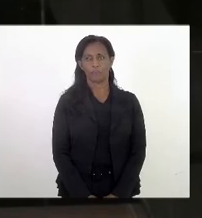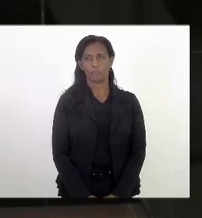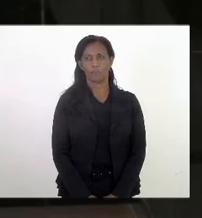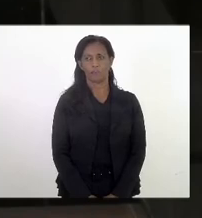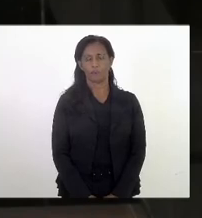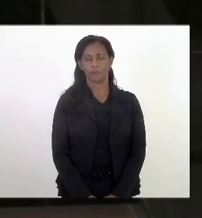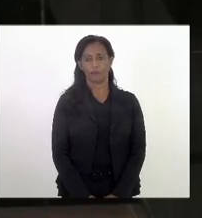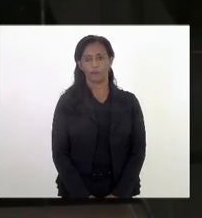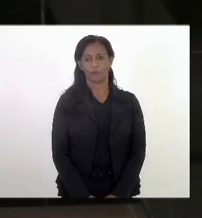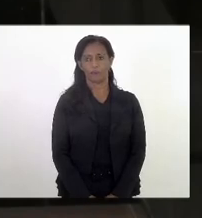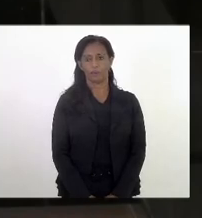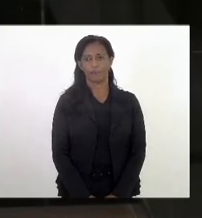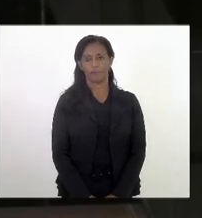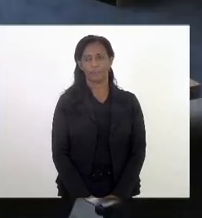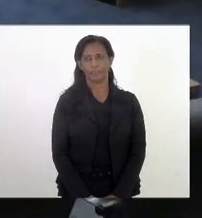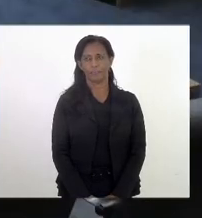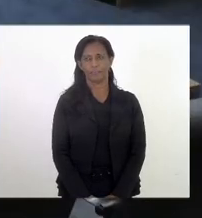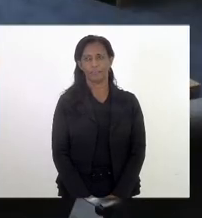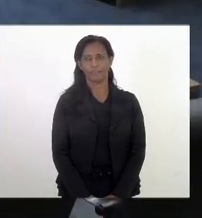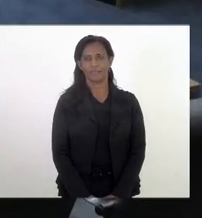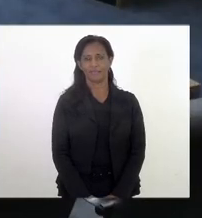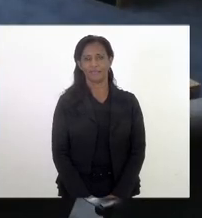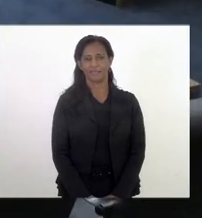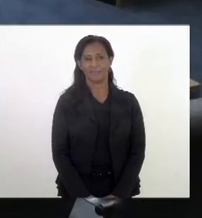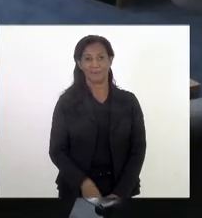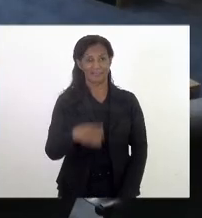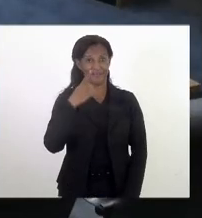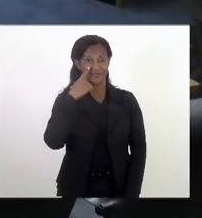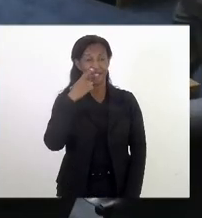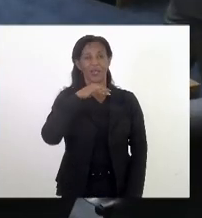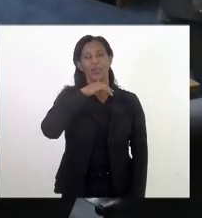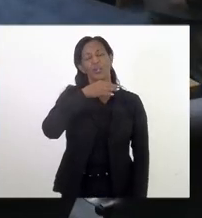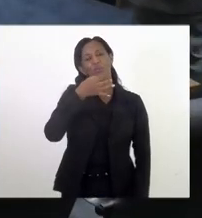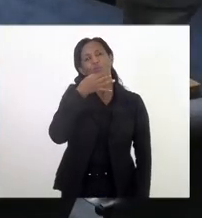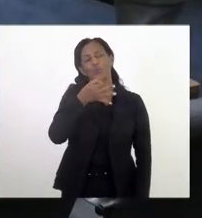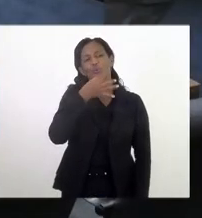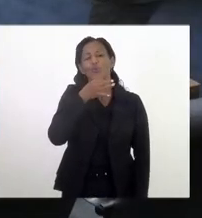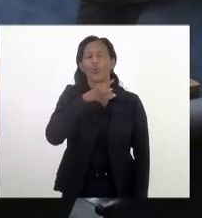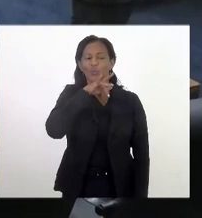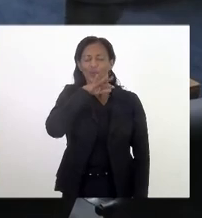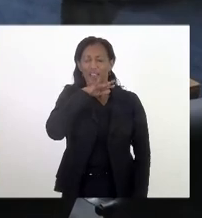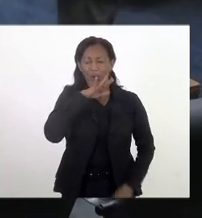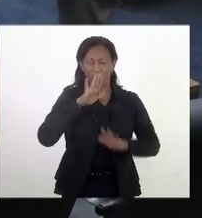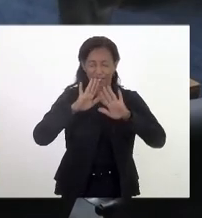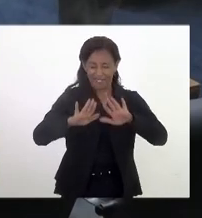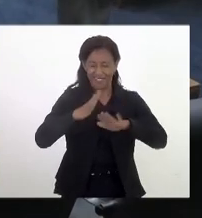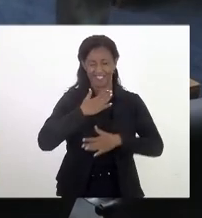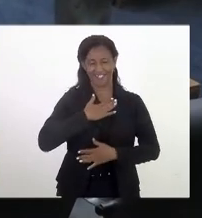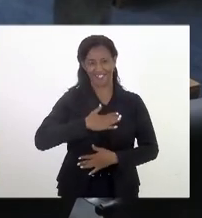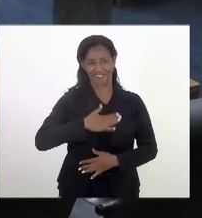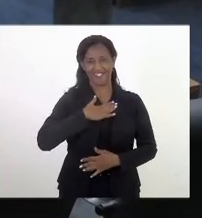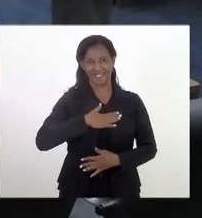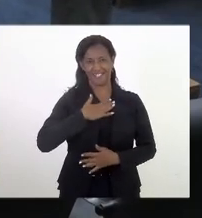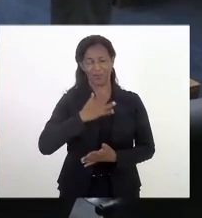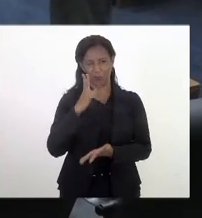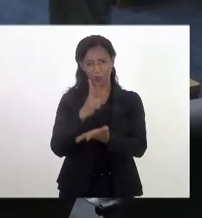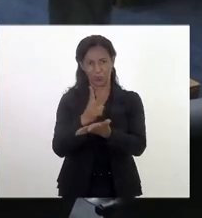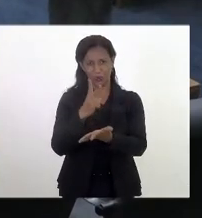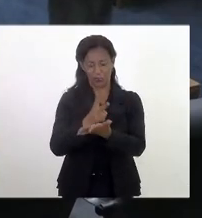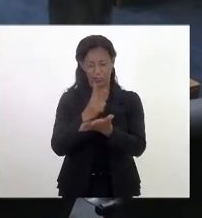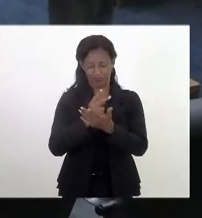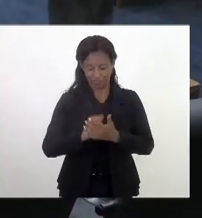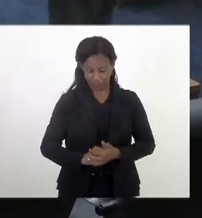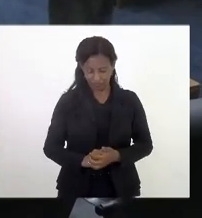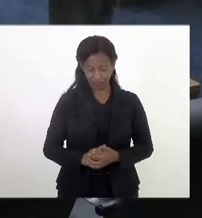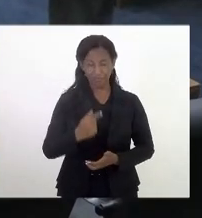Continuando, senhora presidente. Olha que eu estou brigando, hein? Calma. Estou calmo. Continuando. Mas eu